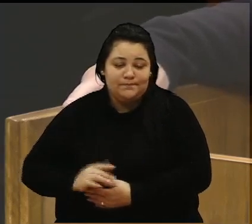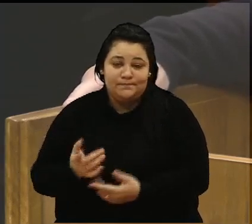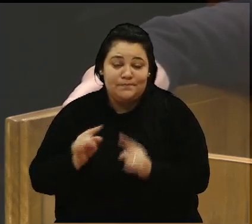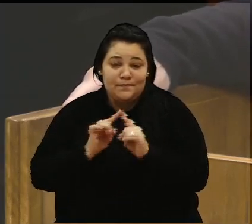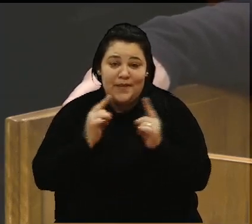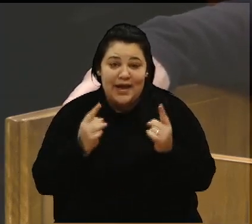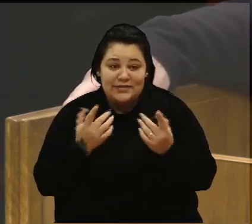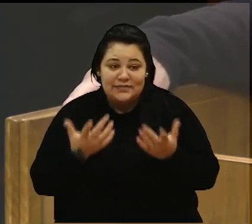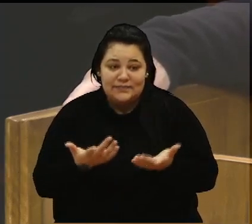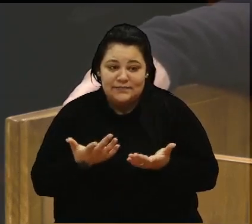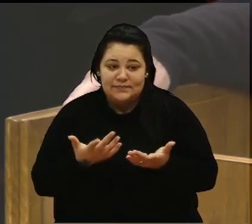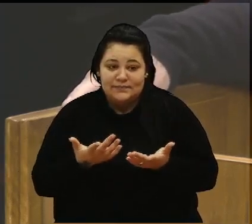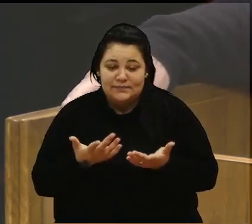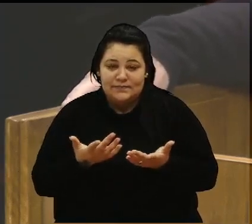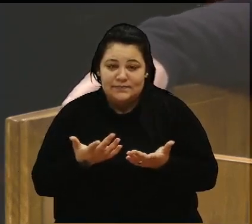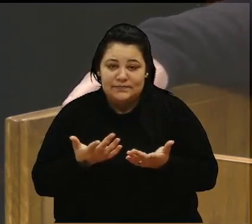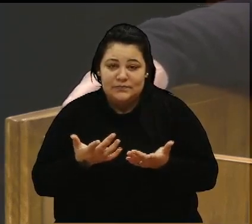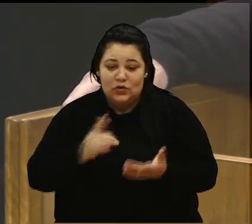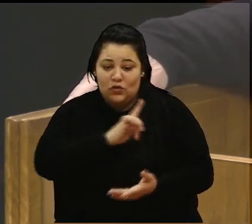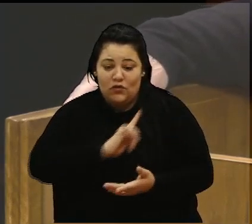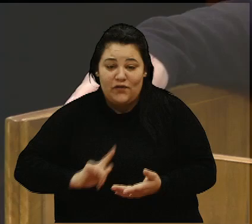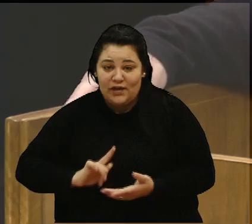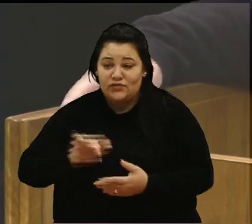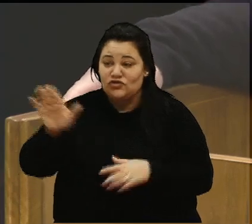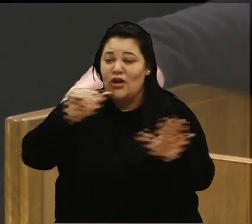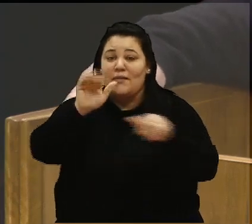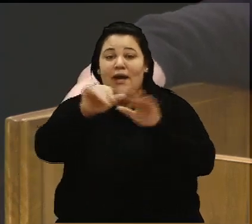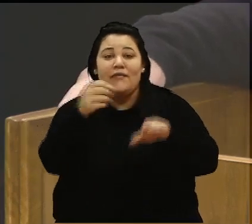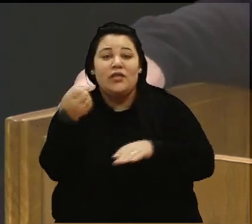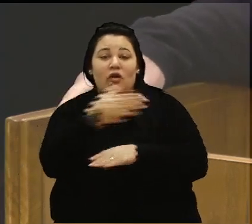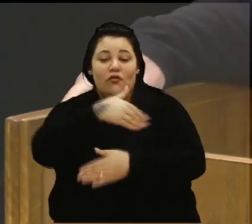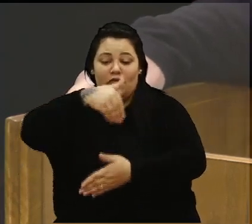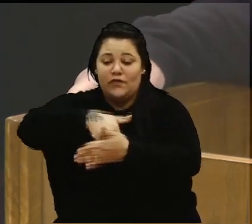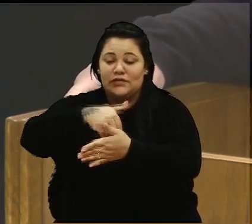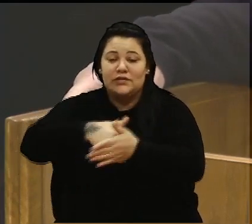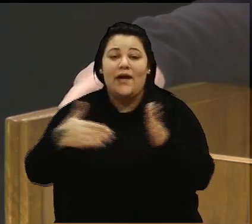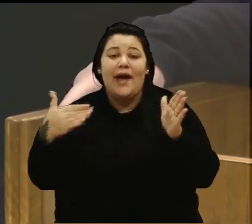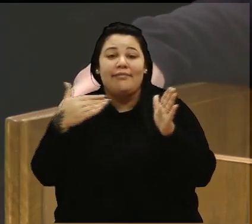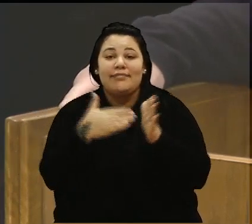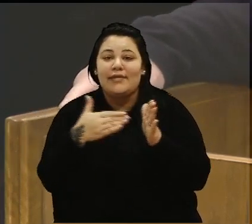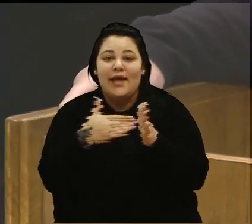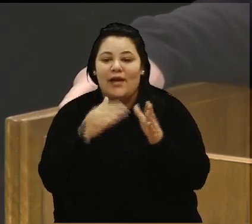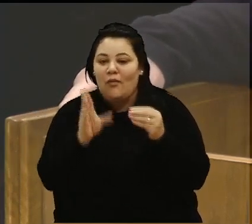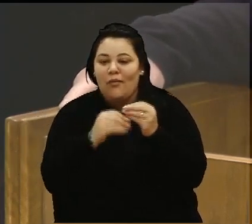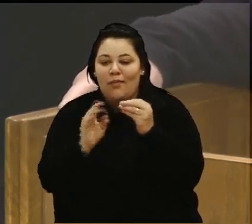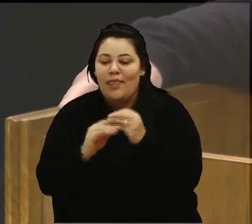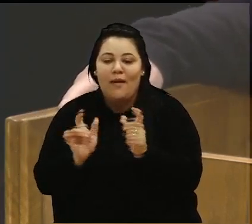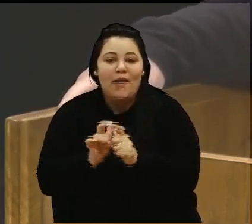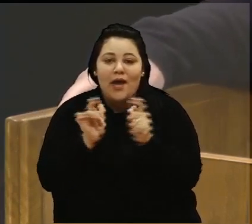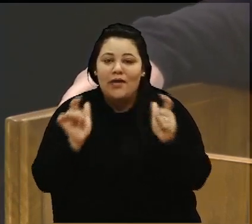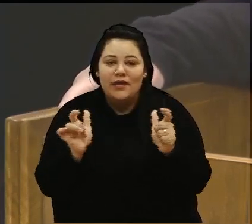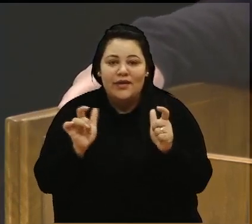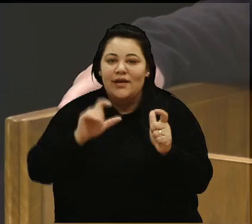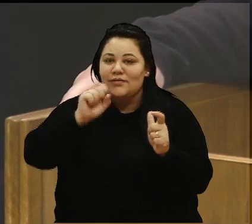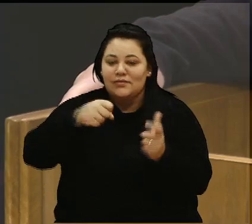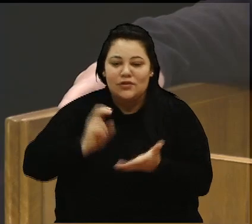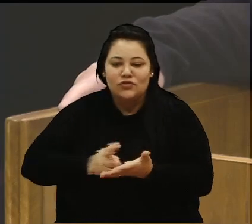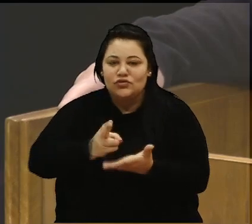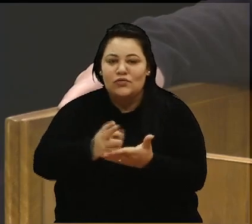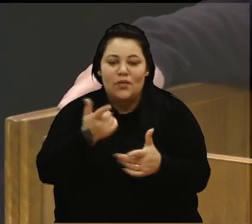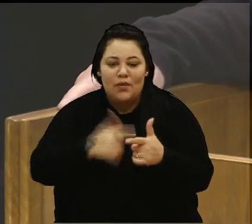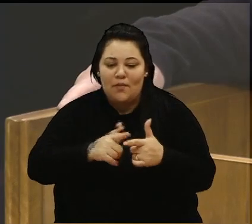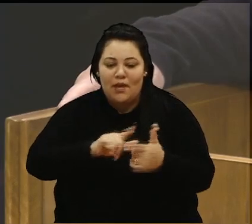Mas caía o governo, chamava novas eleições, até que se compunham maiorias para tocar um programa de